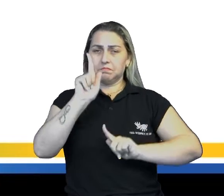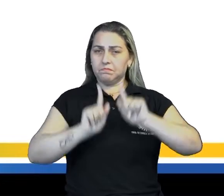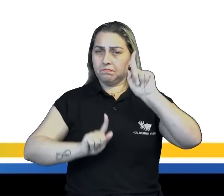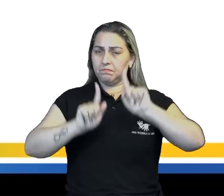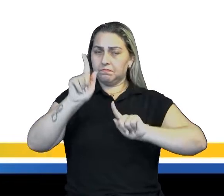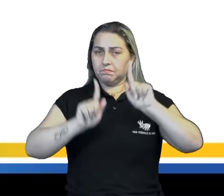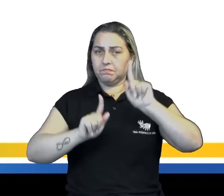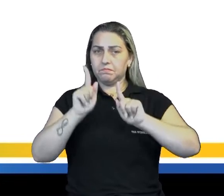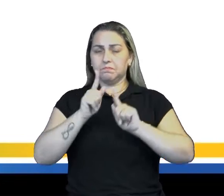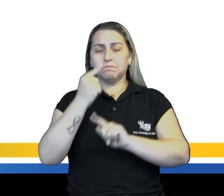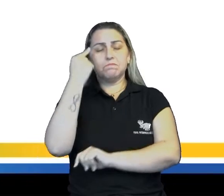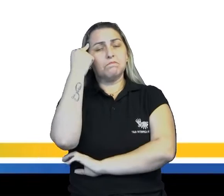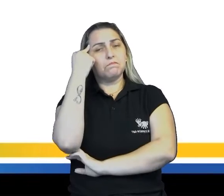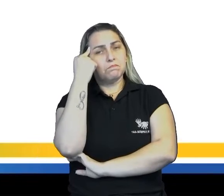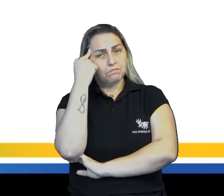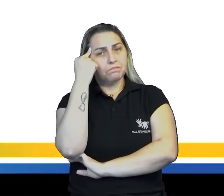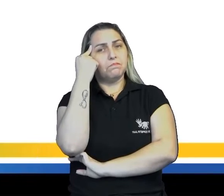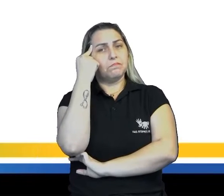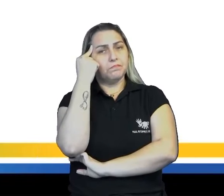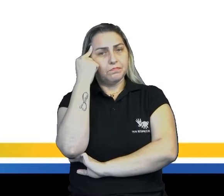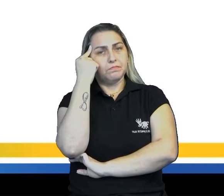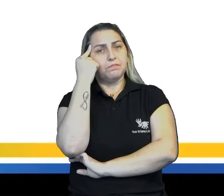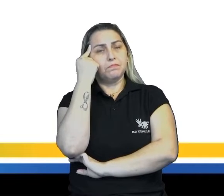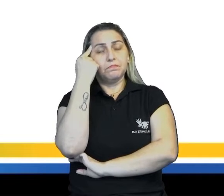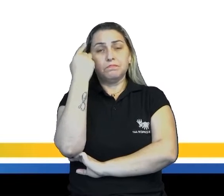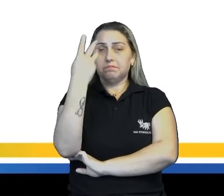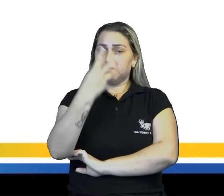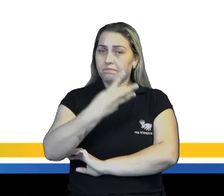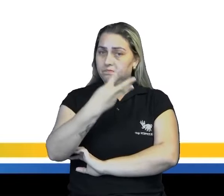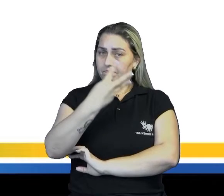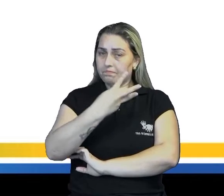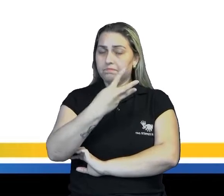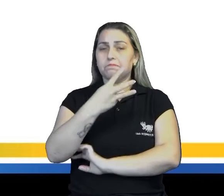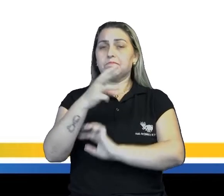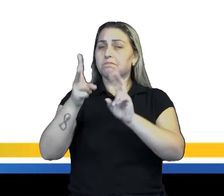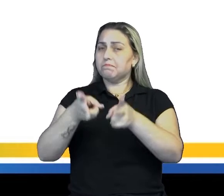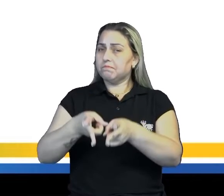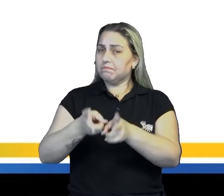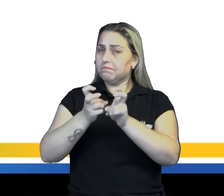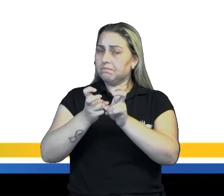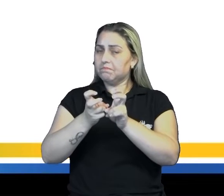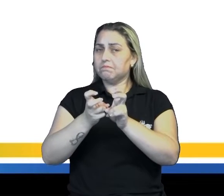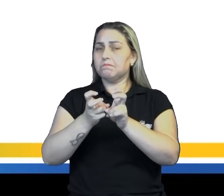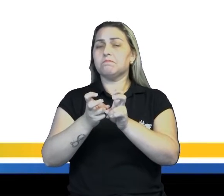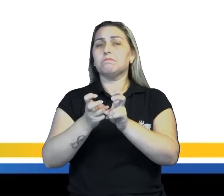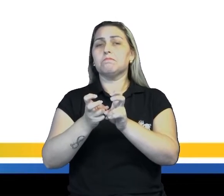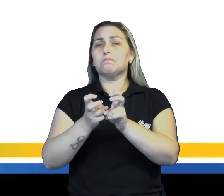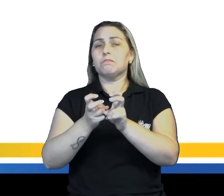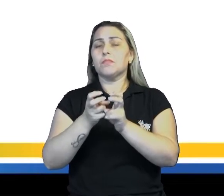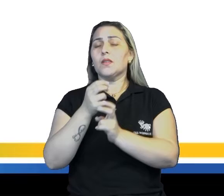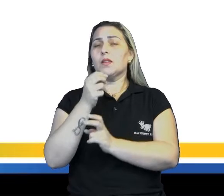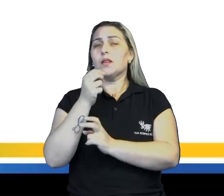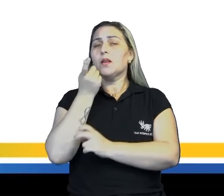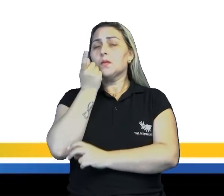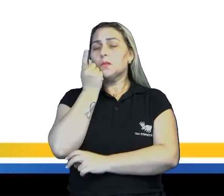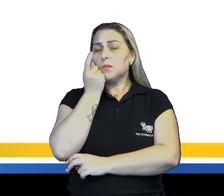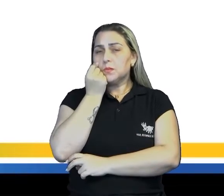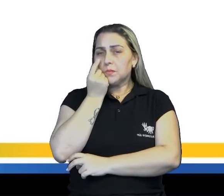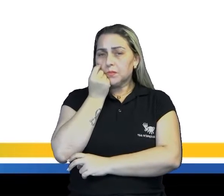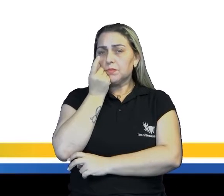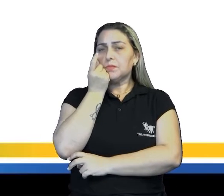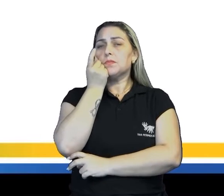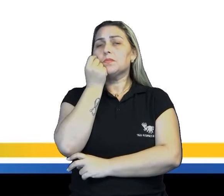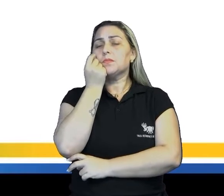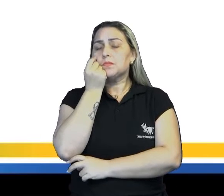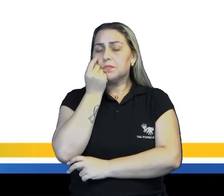está fazendo, que ela está pensando em algo. E na terceira, nós podemos observar que ela está com sono, né? Que